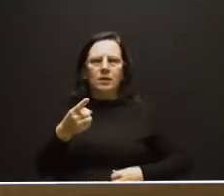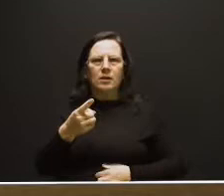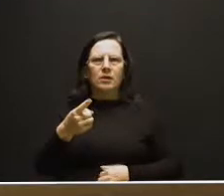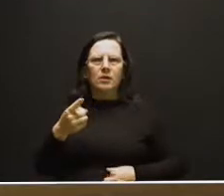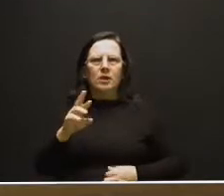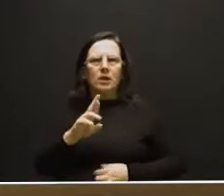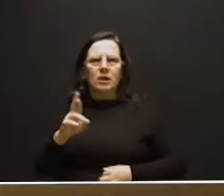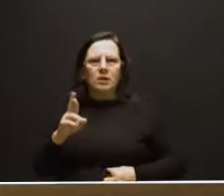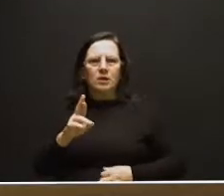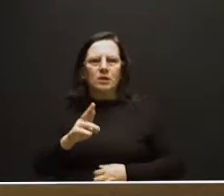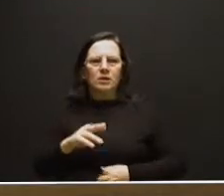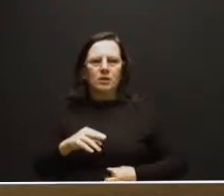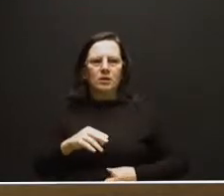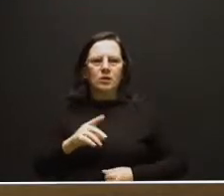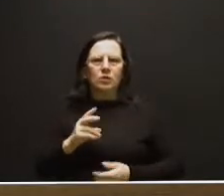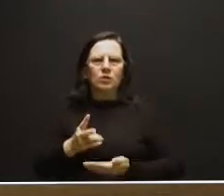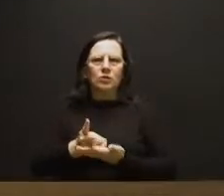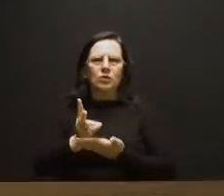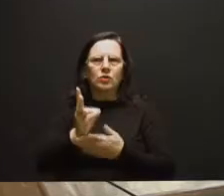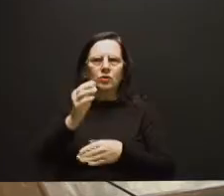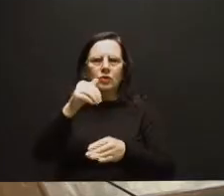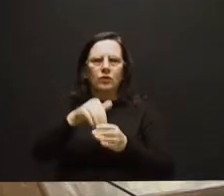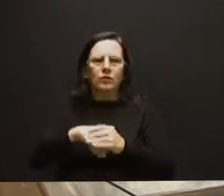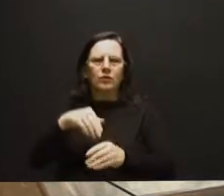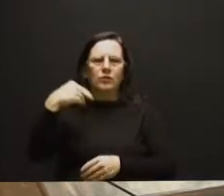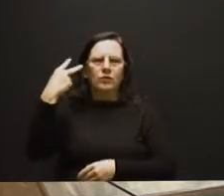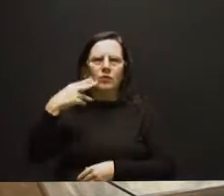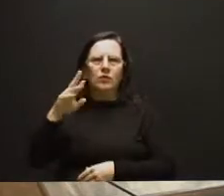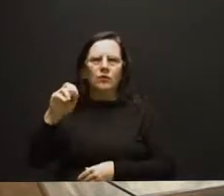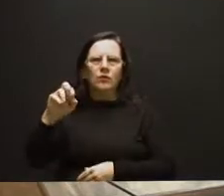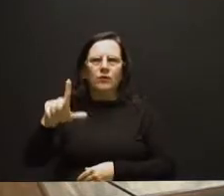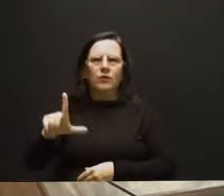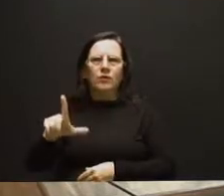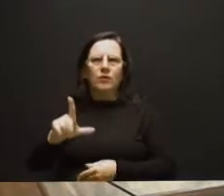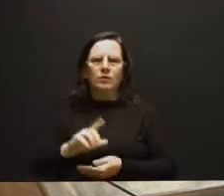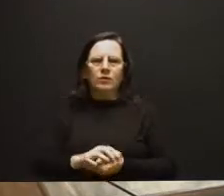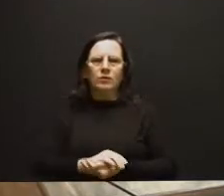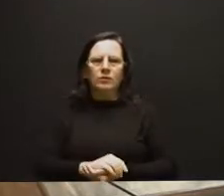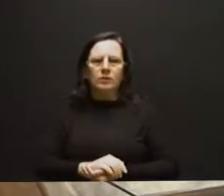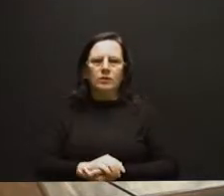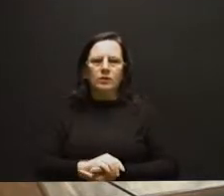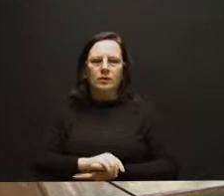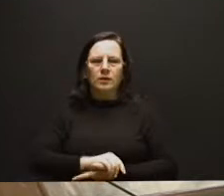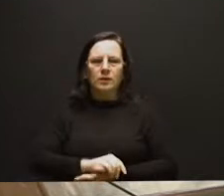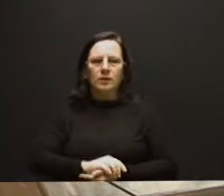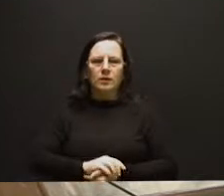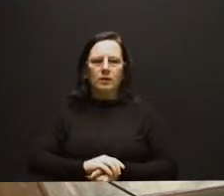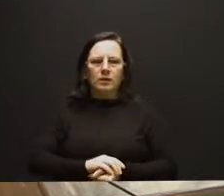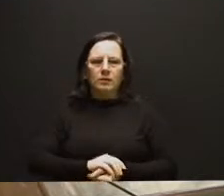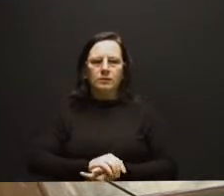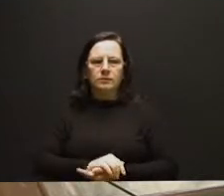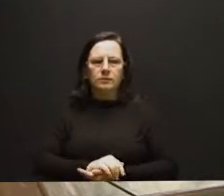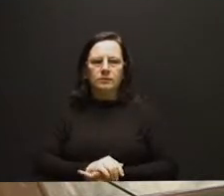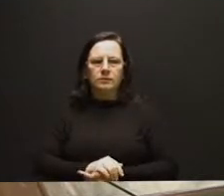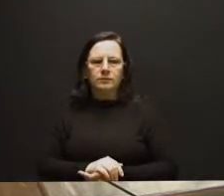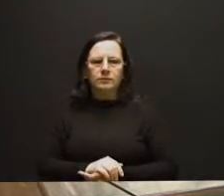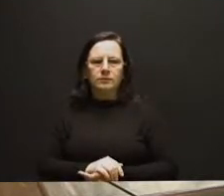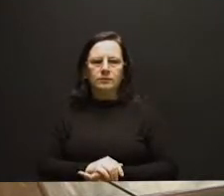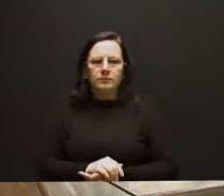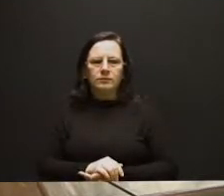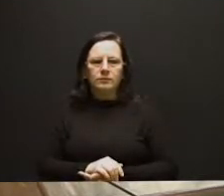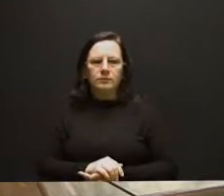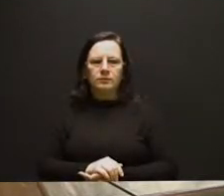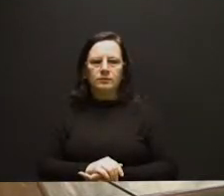continua em votação com a palavra do rafael foi esse o presidente